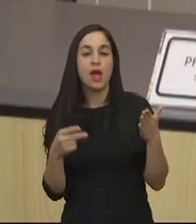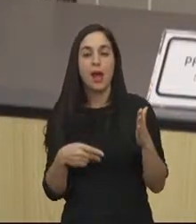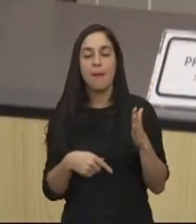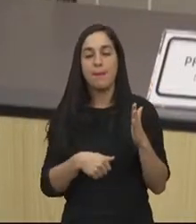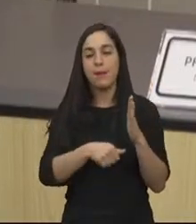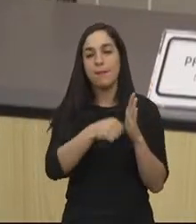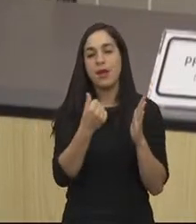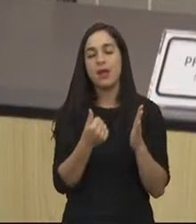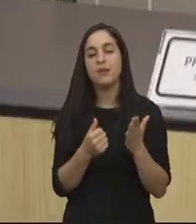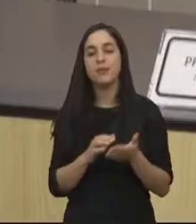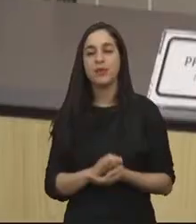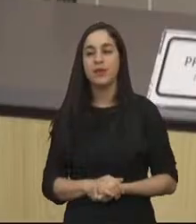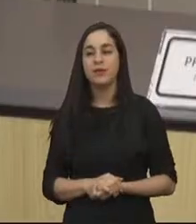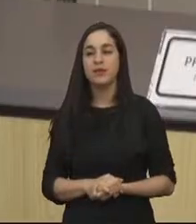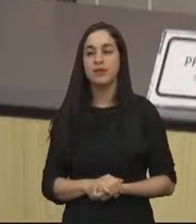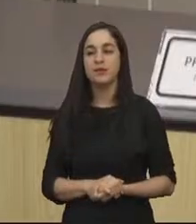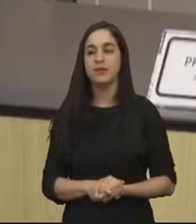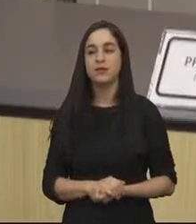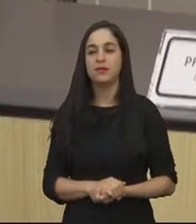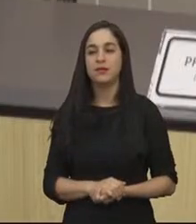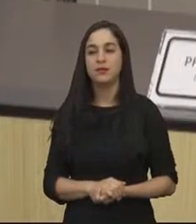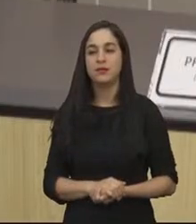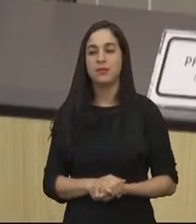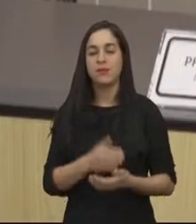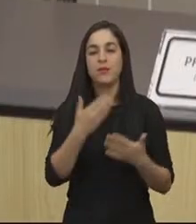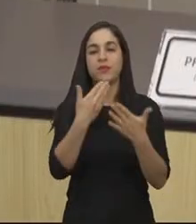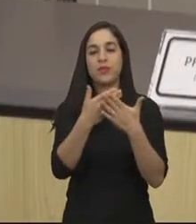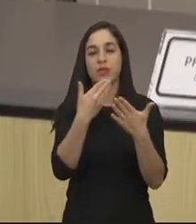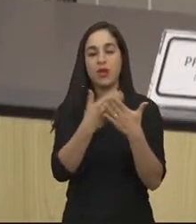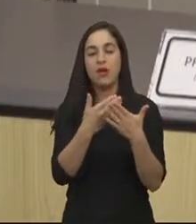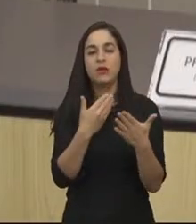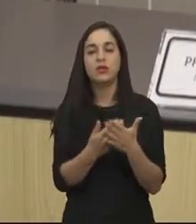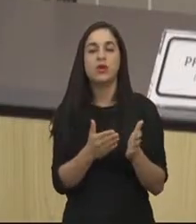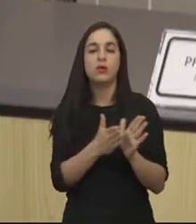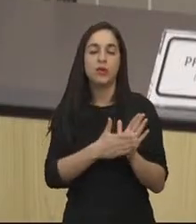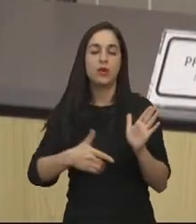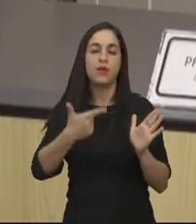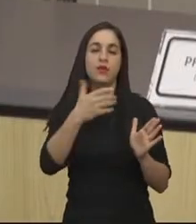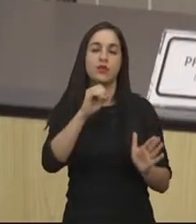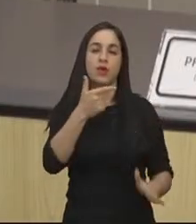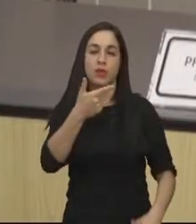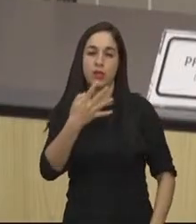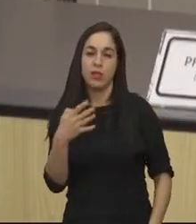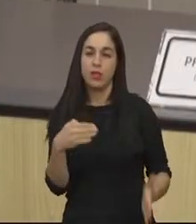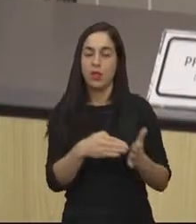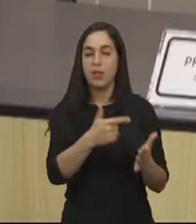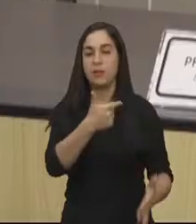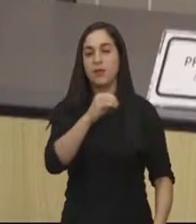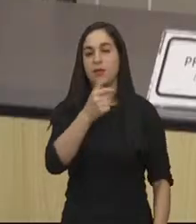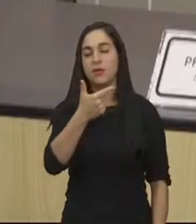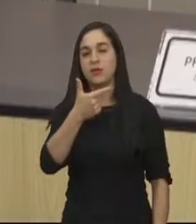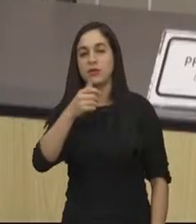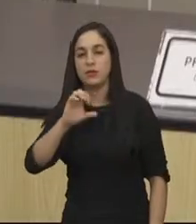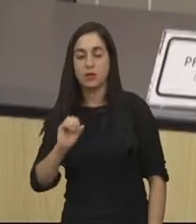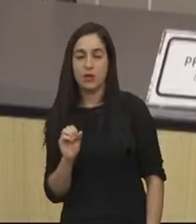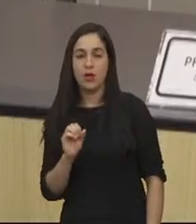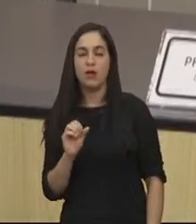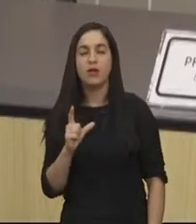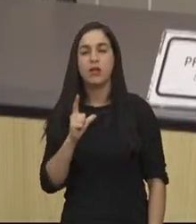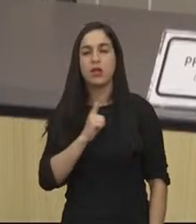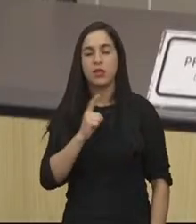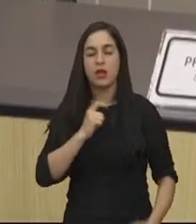do Plano de Desenvolvimento Institucional do período de 2024 a 2029, com a fase da audiência pública